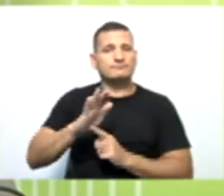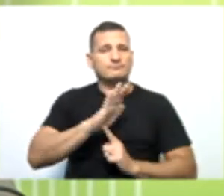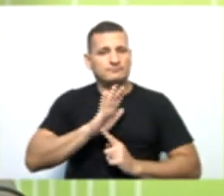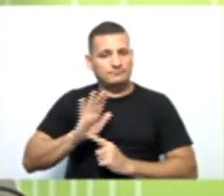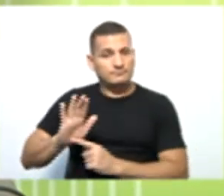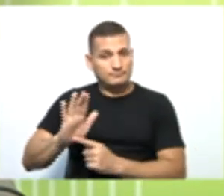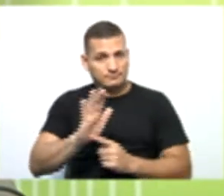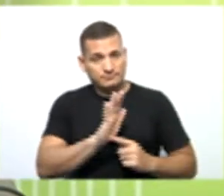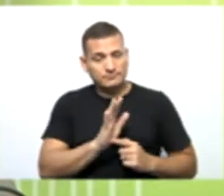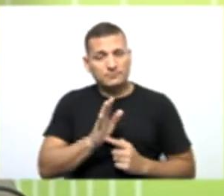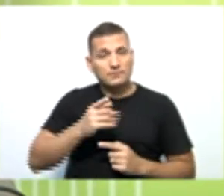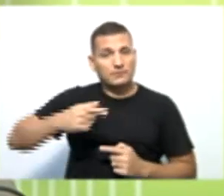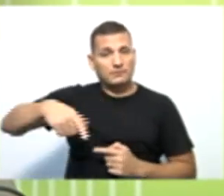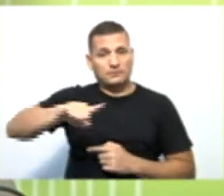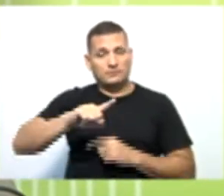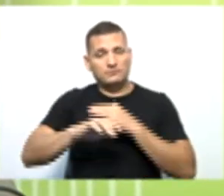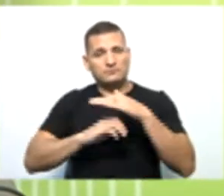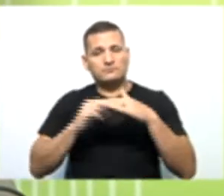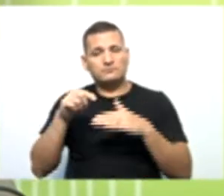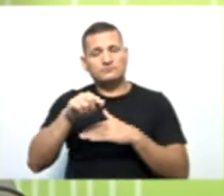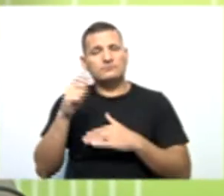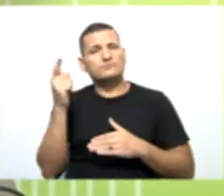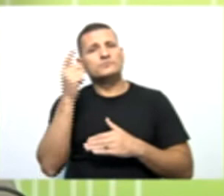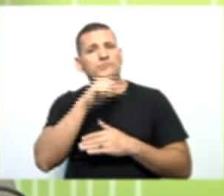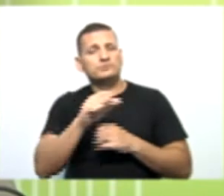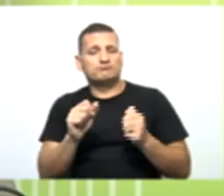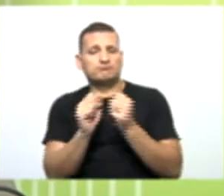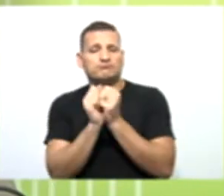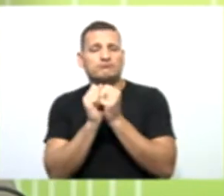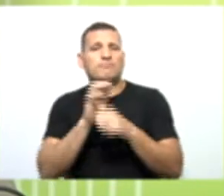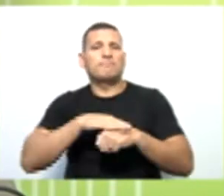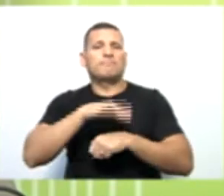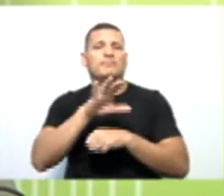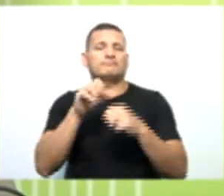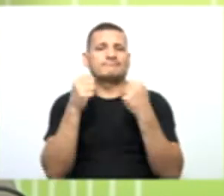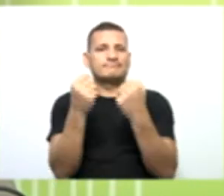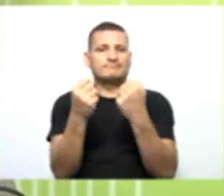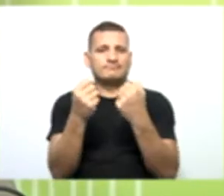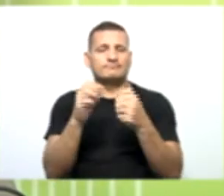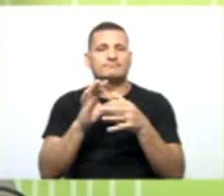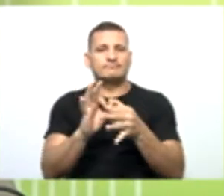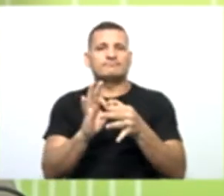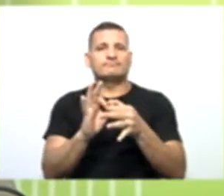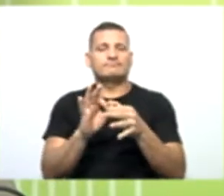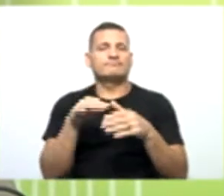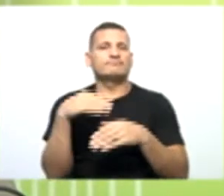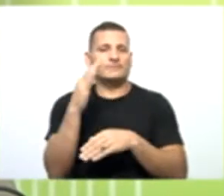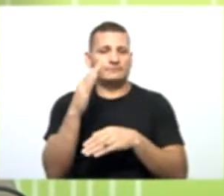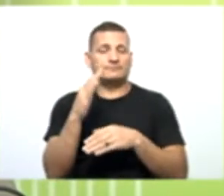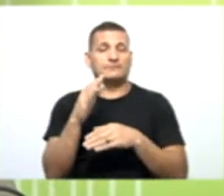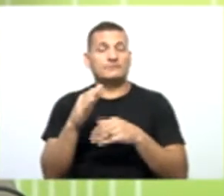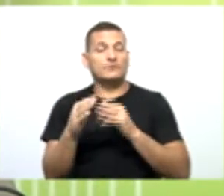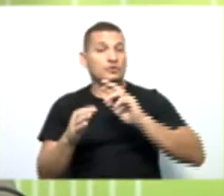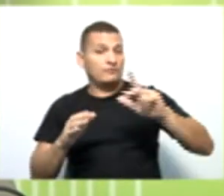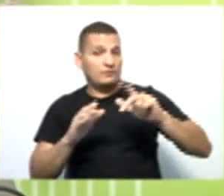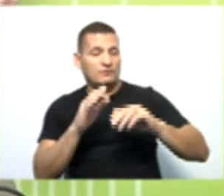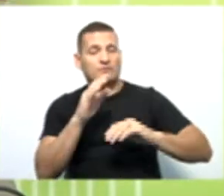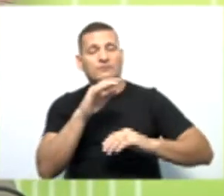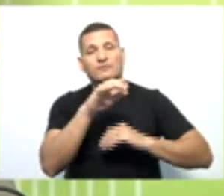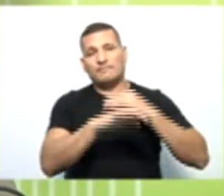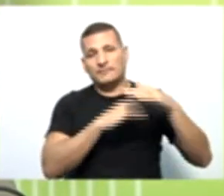sentido e elas conseguiam ser juntas mais forte, ok? Então, diferente de uma empresa